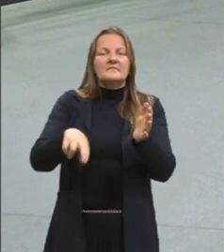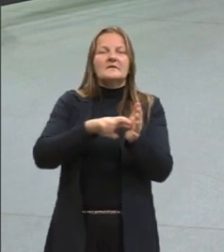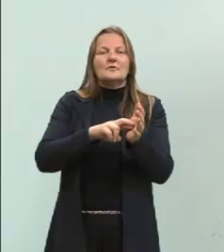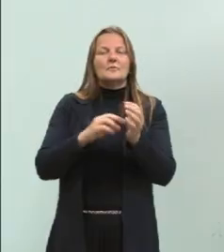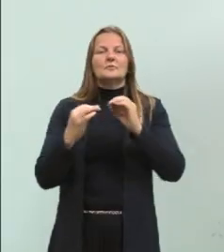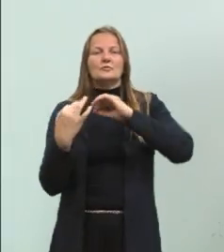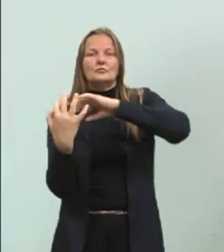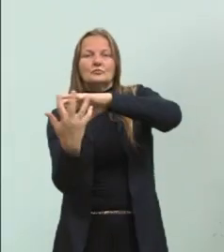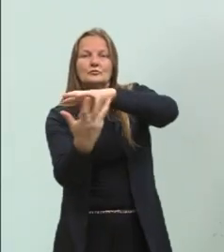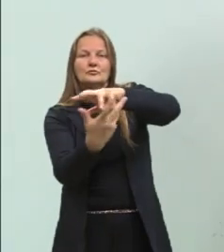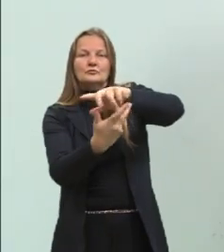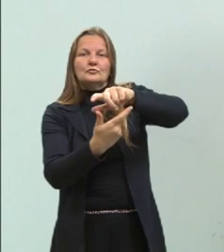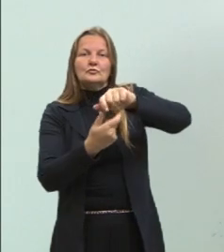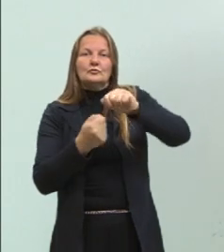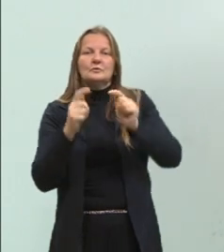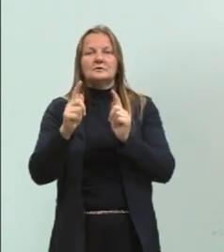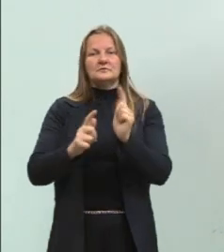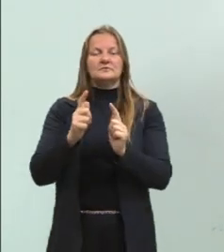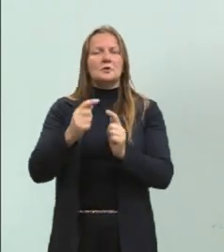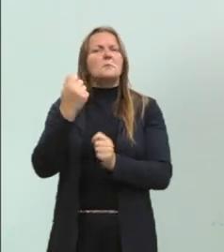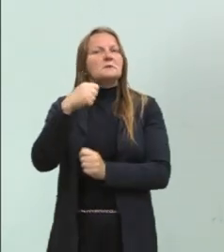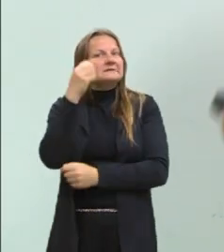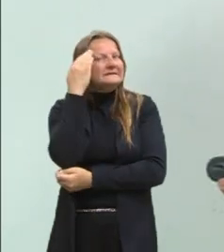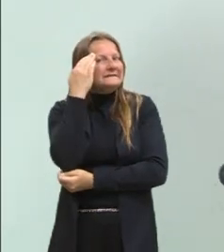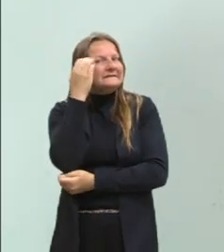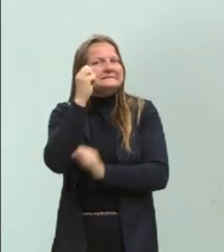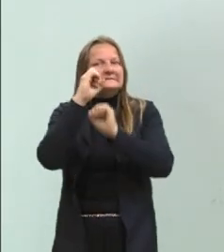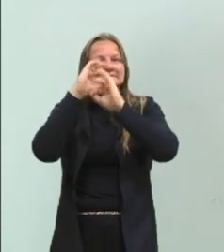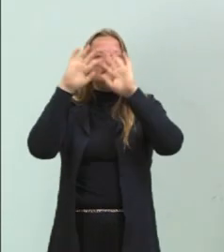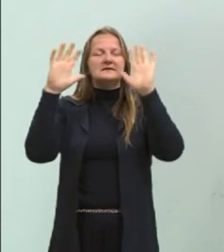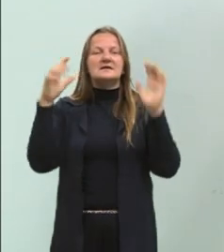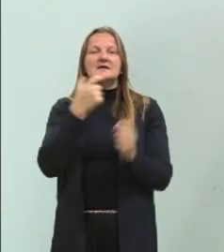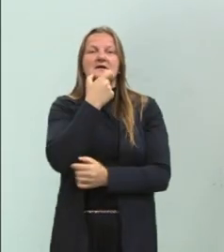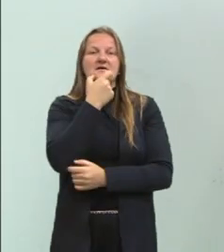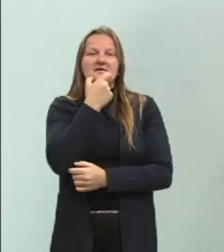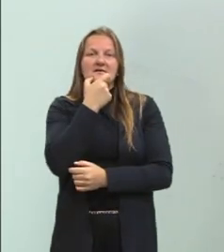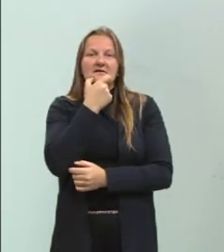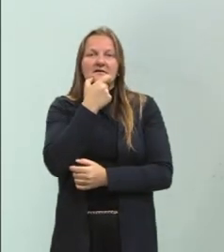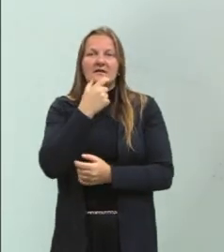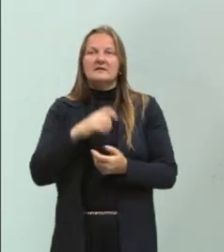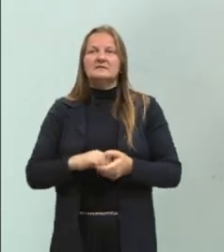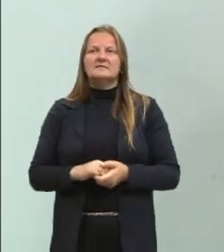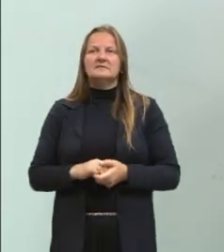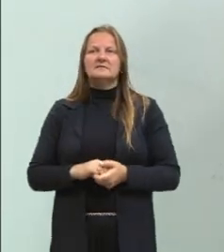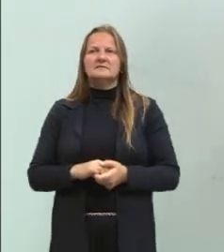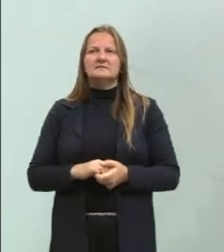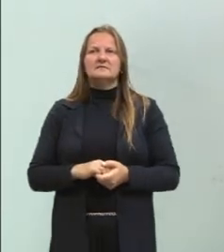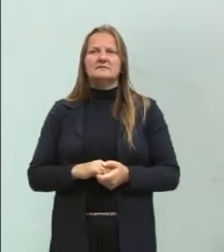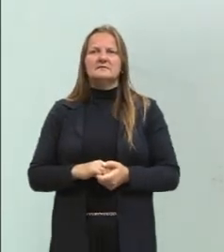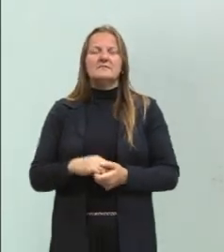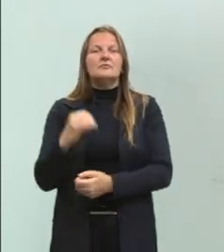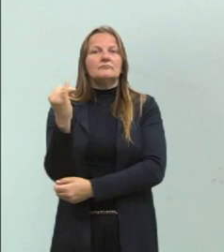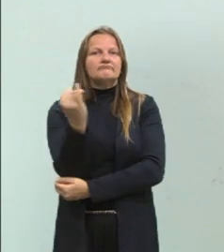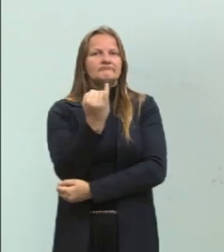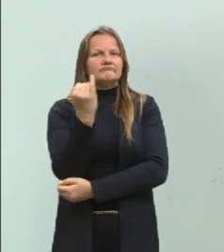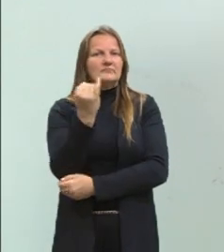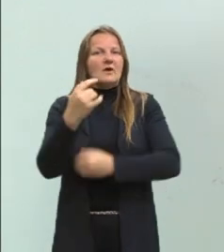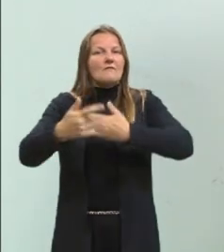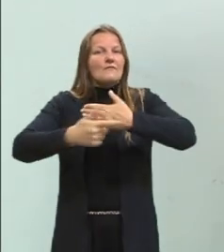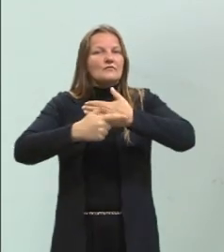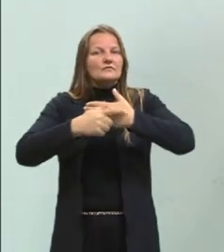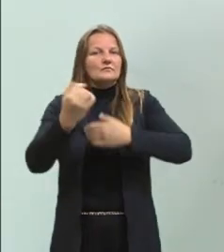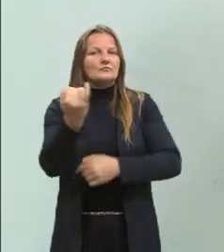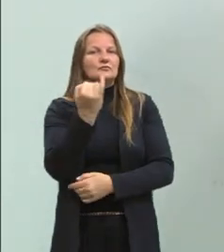globalização é muito importante que a gente entenda que a língua inglesa ela foi uma parte extremamente importante dentro